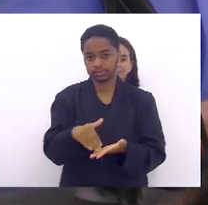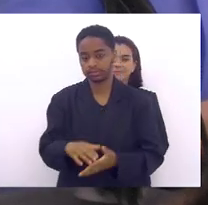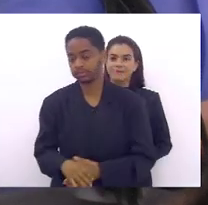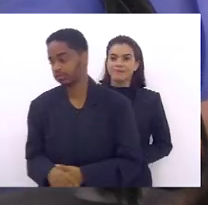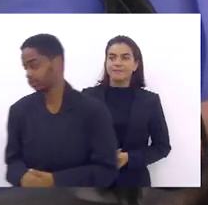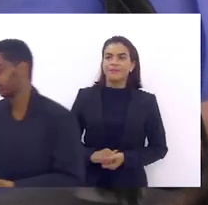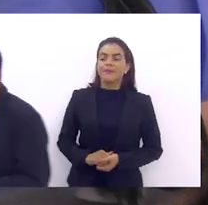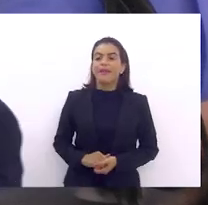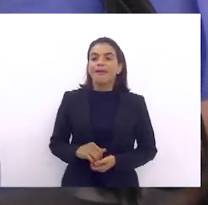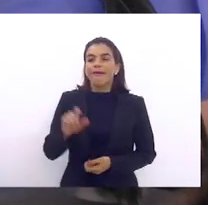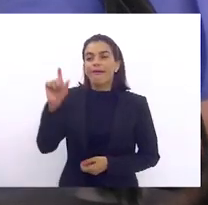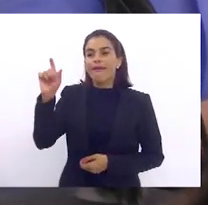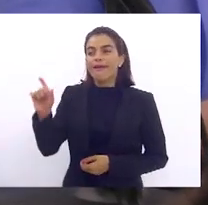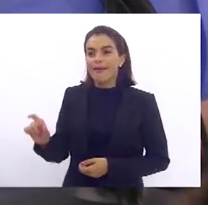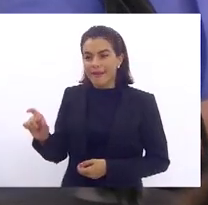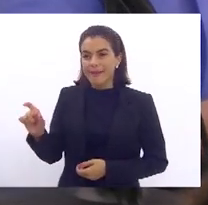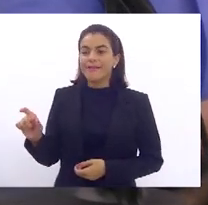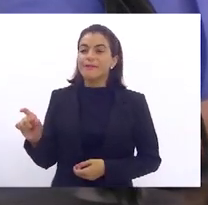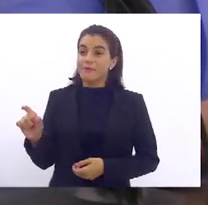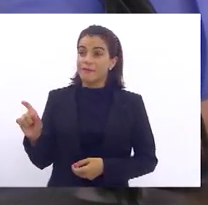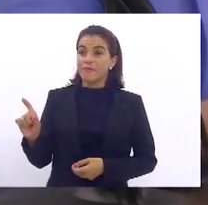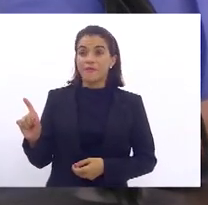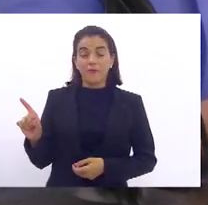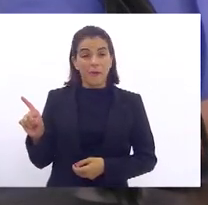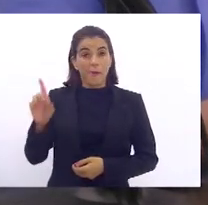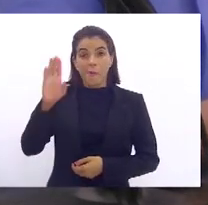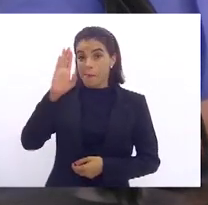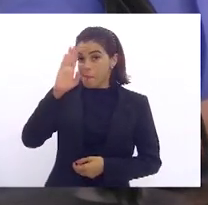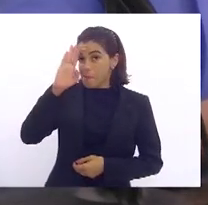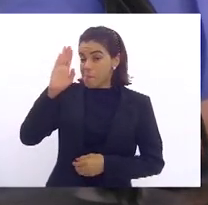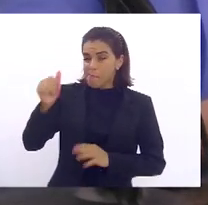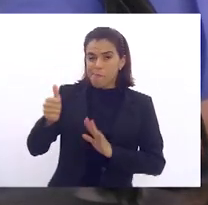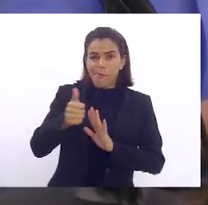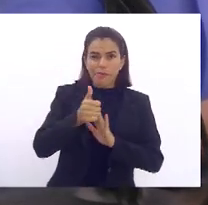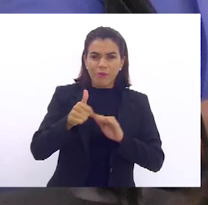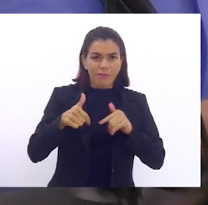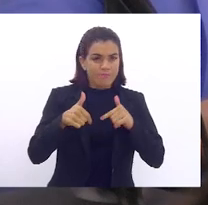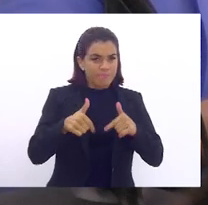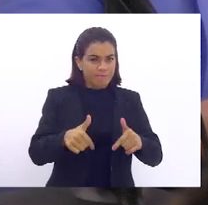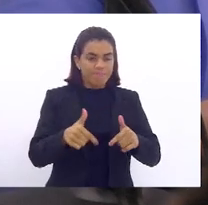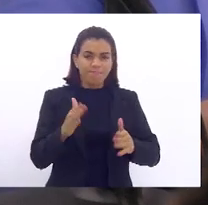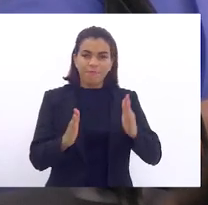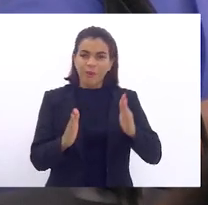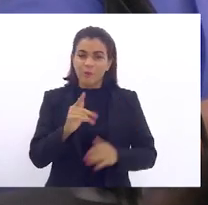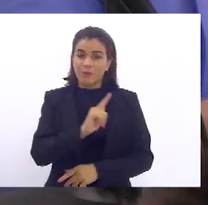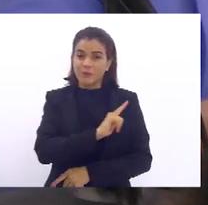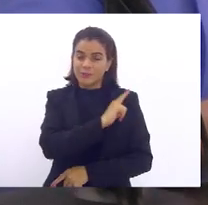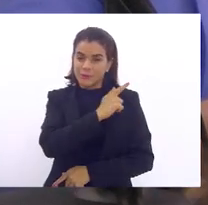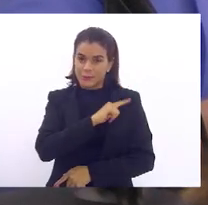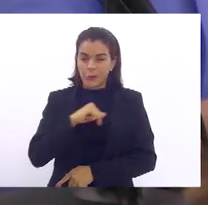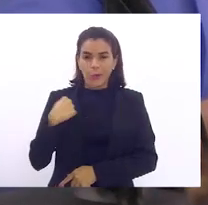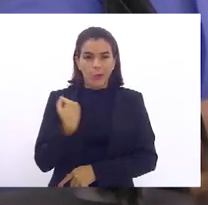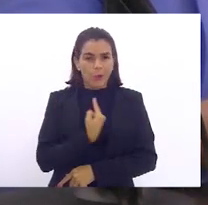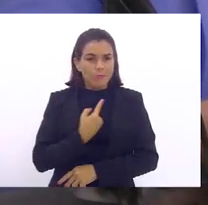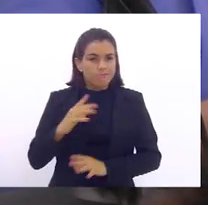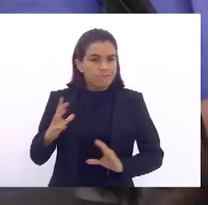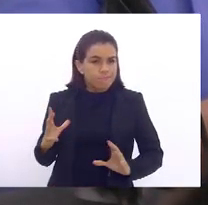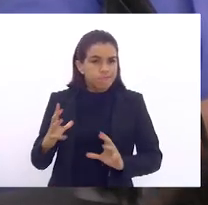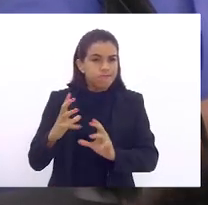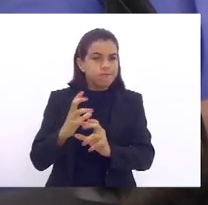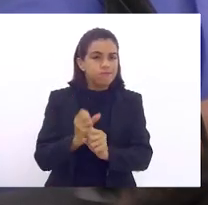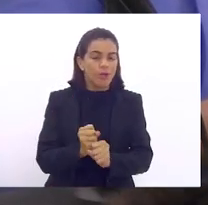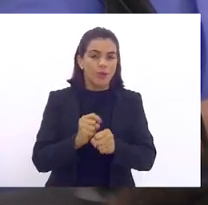elía ela ela né assim foi uma das prioridades vamos dizer assim em termos de gestão então a gente fez esse levantamento junto aos